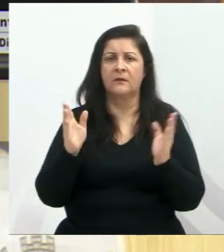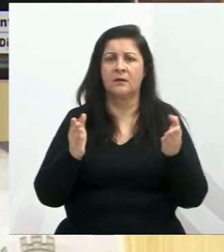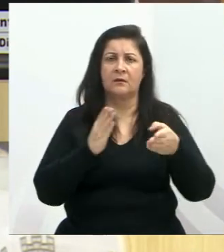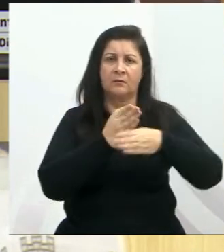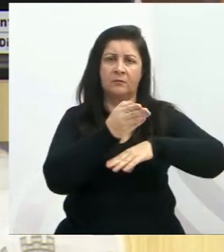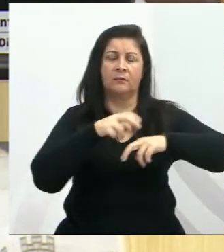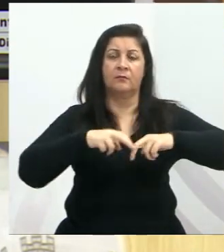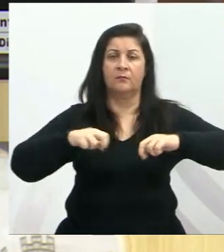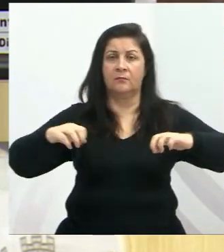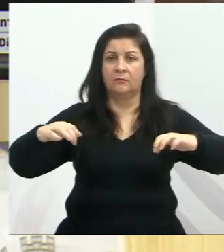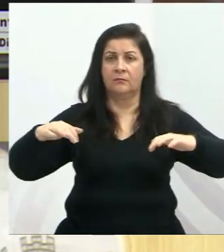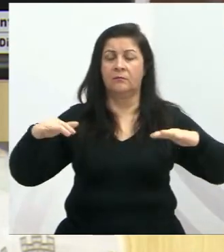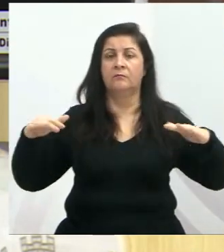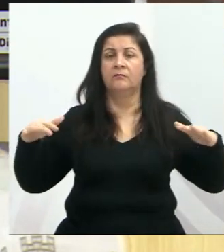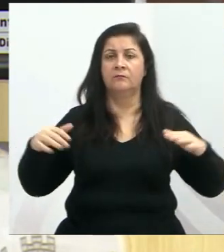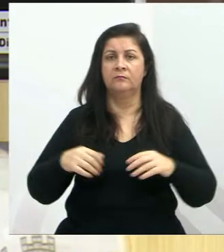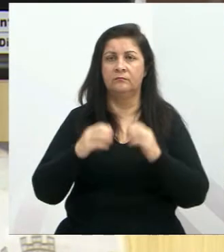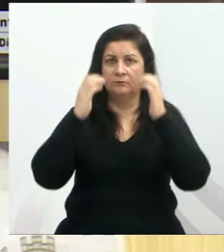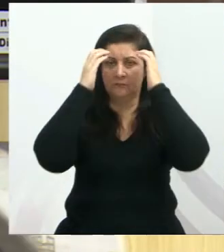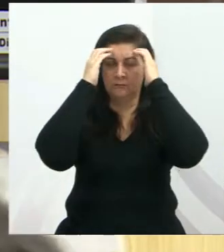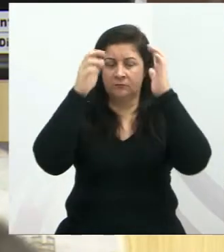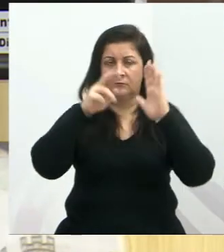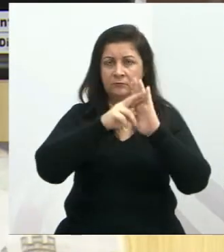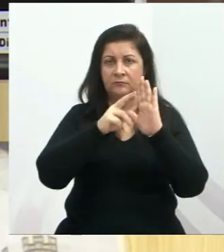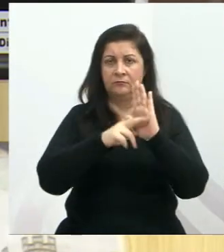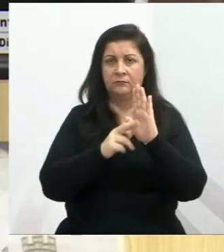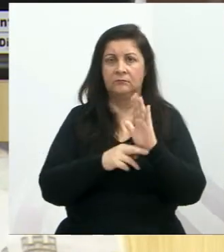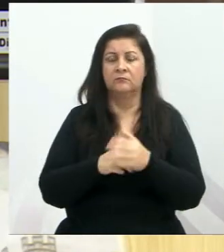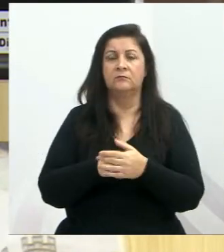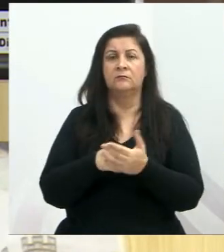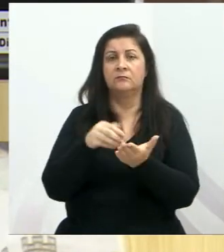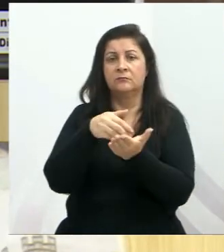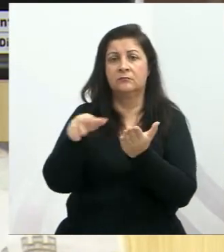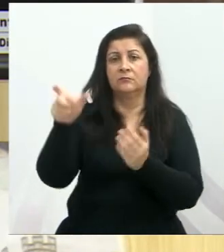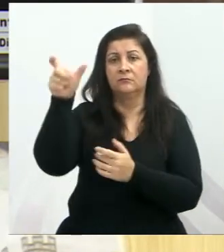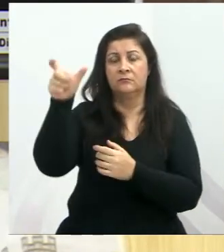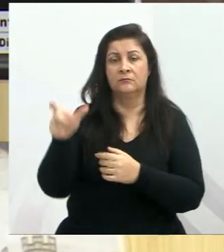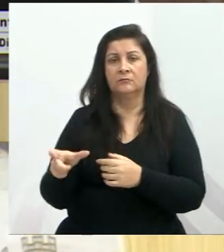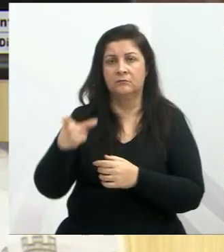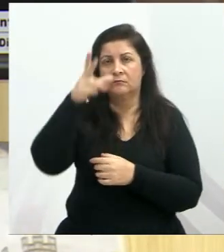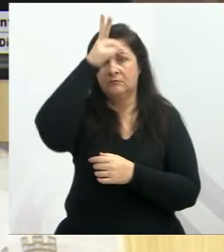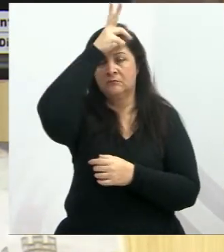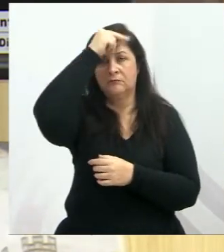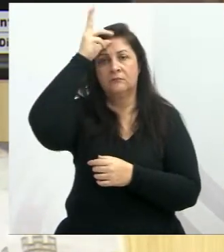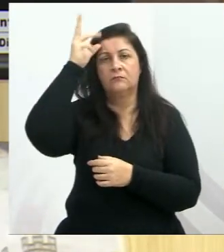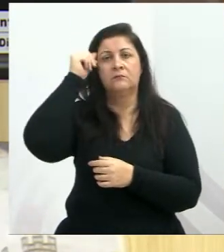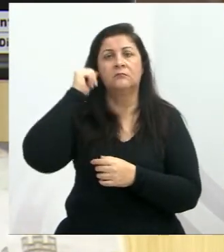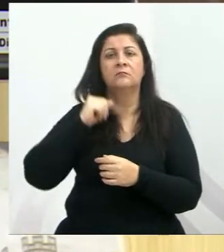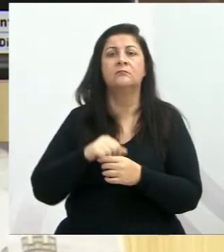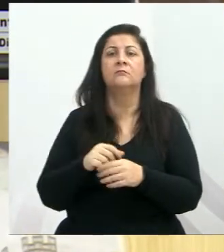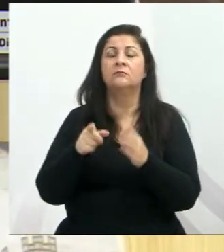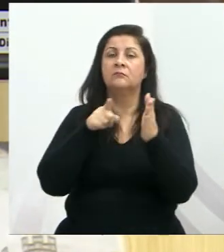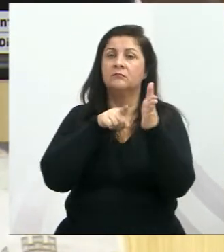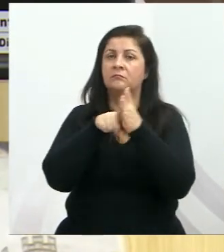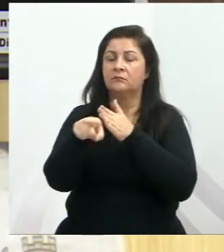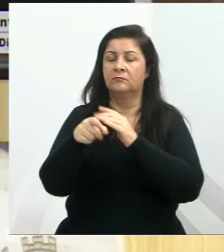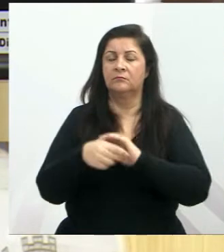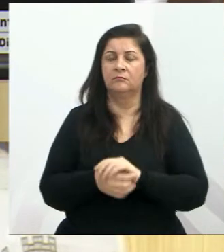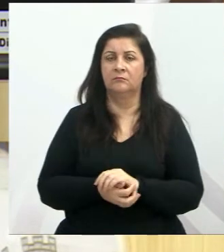plenário, cumpridas as formalidades regimentais, ser encaminhado ao senhor prefeito municipal de Jacareí o seguinte pedido de